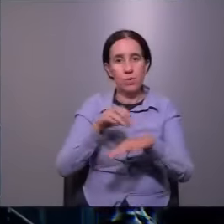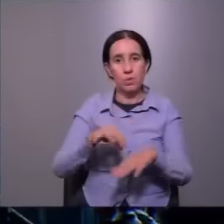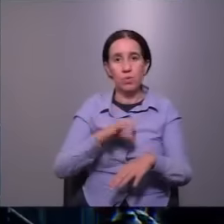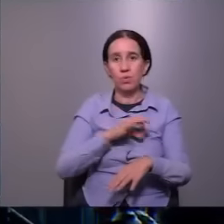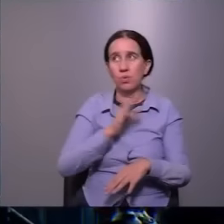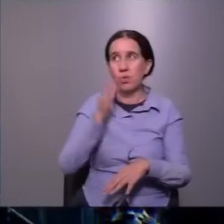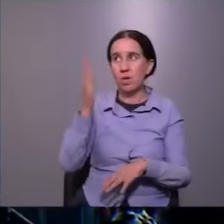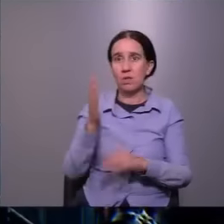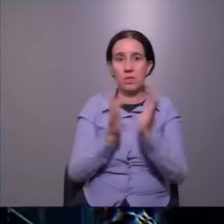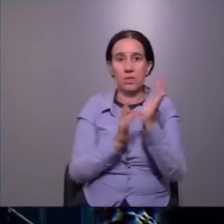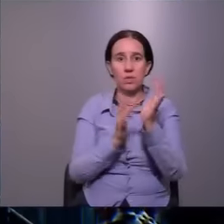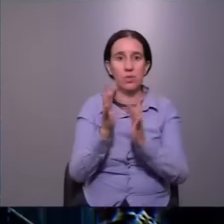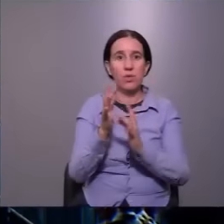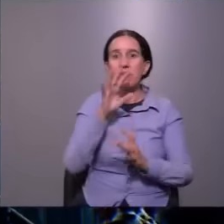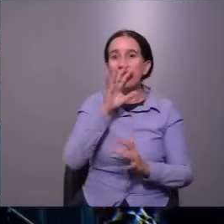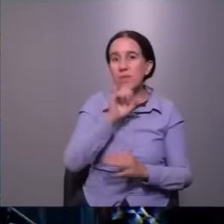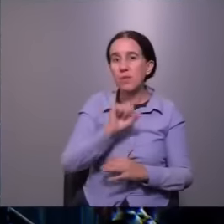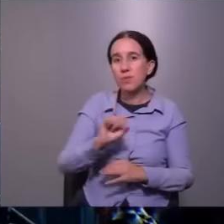os